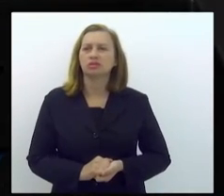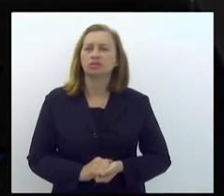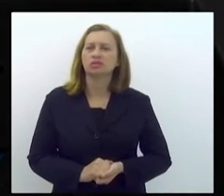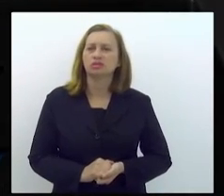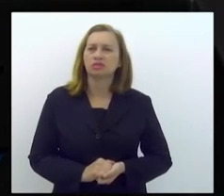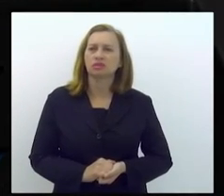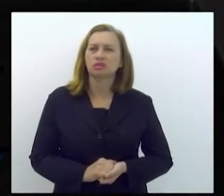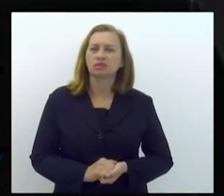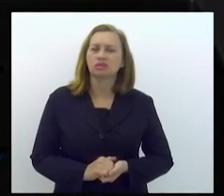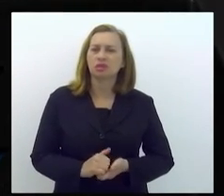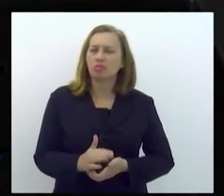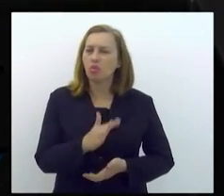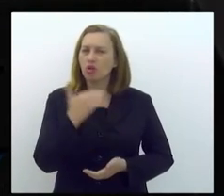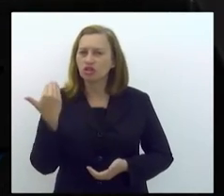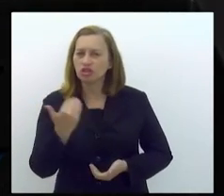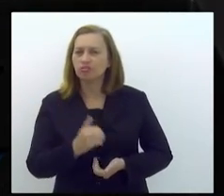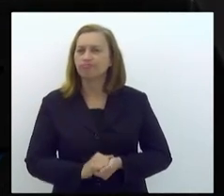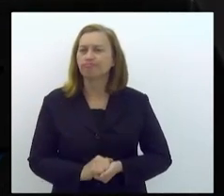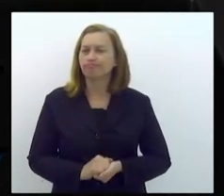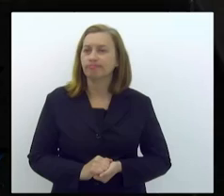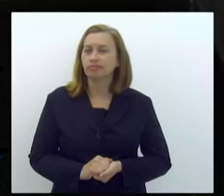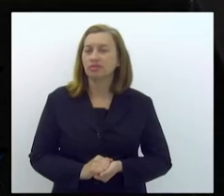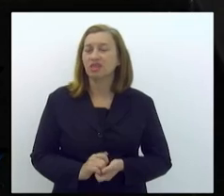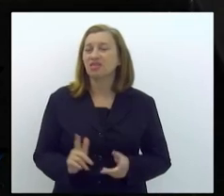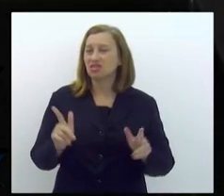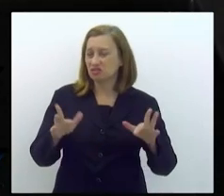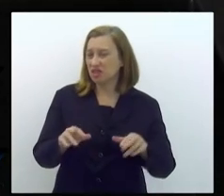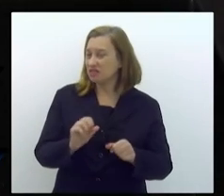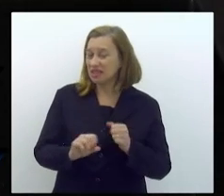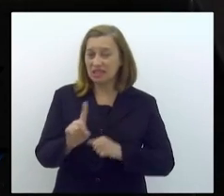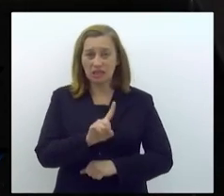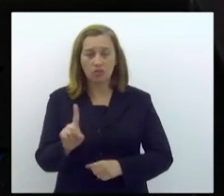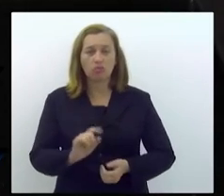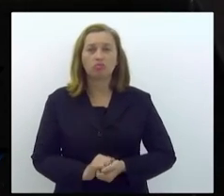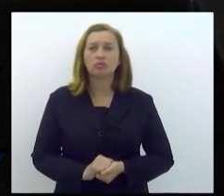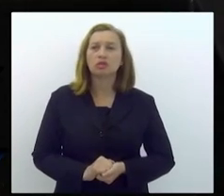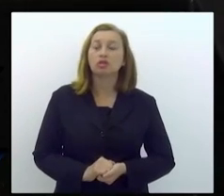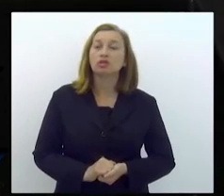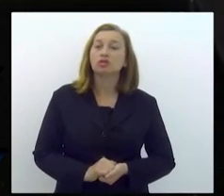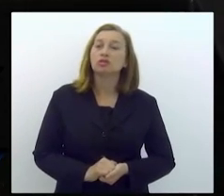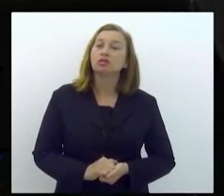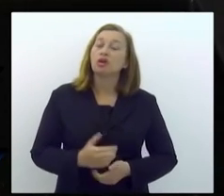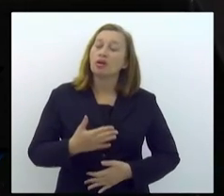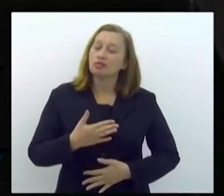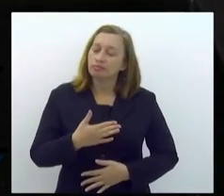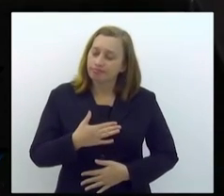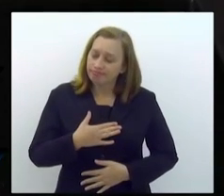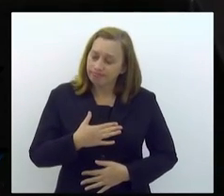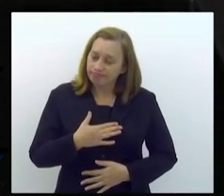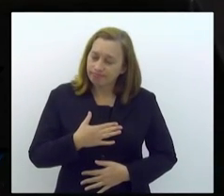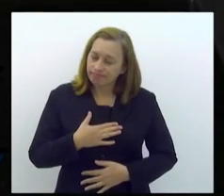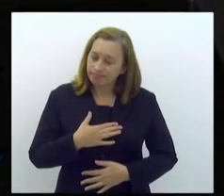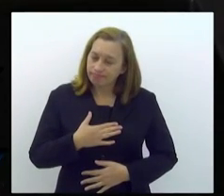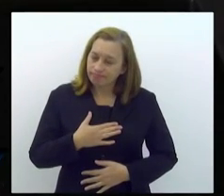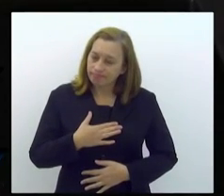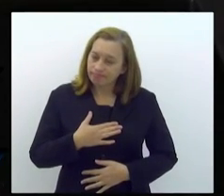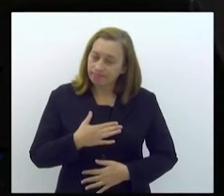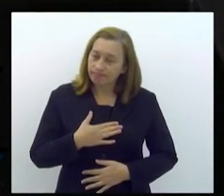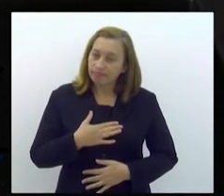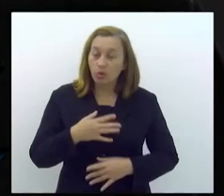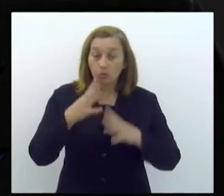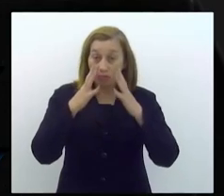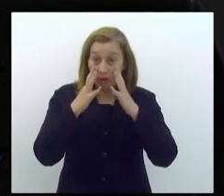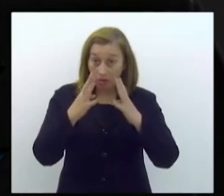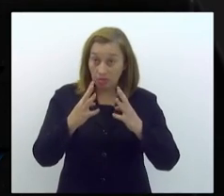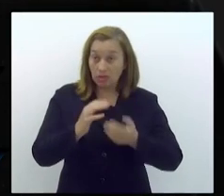a matança que nós vamos fazer a diferença então fica aqui o meu o meu Alerta